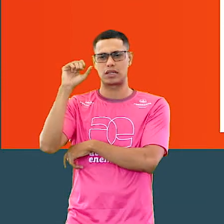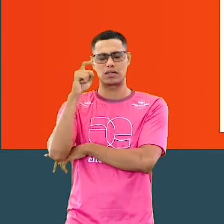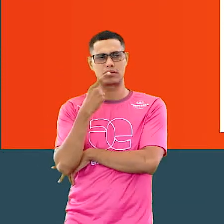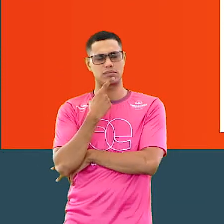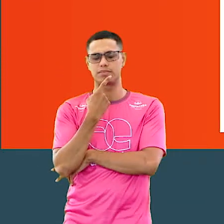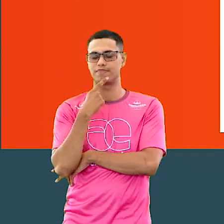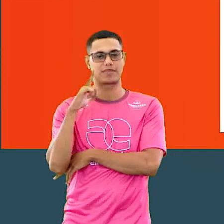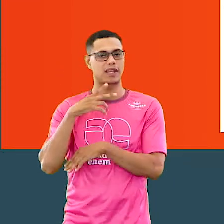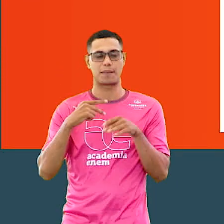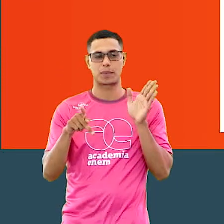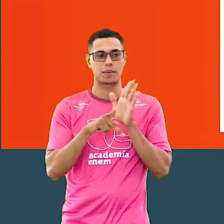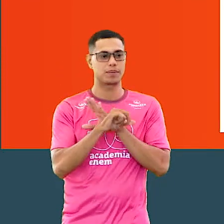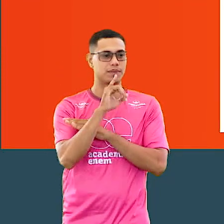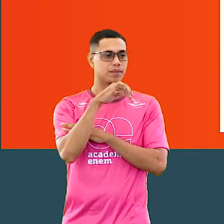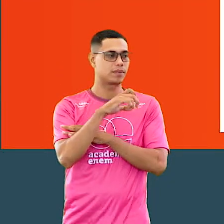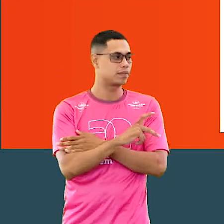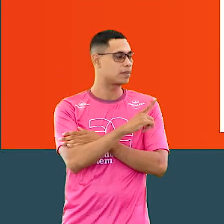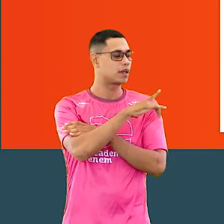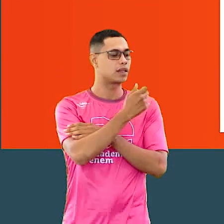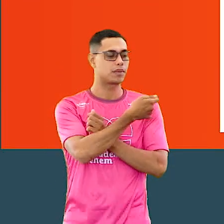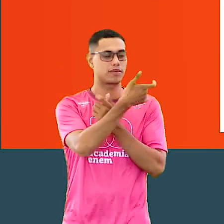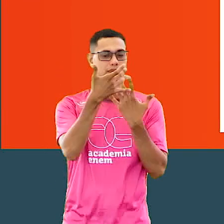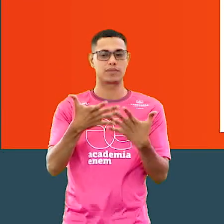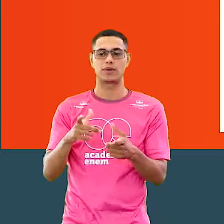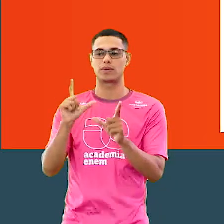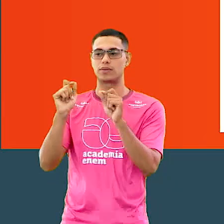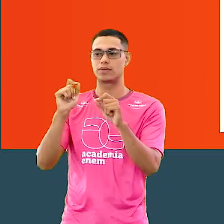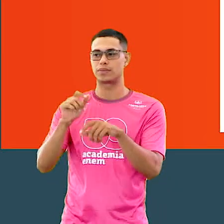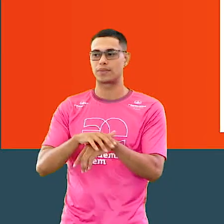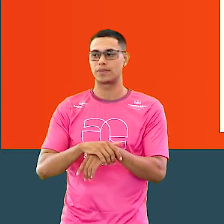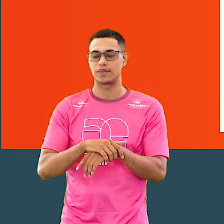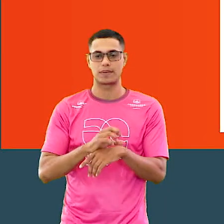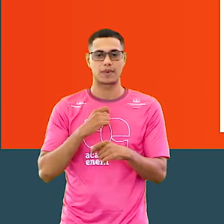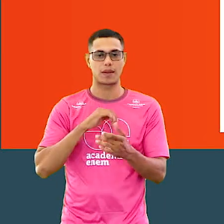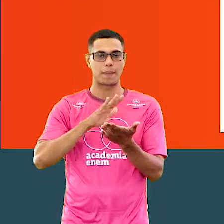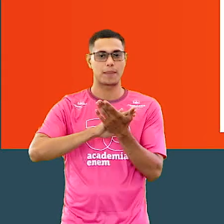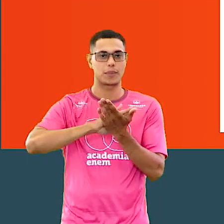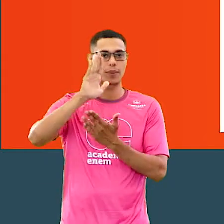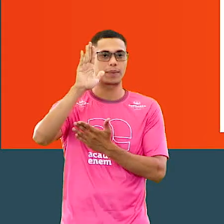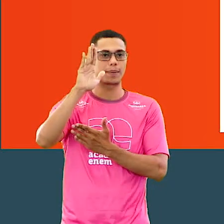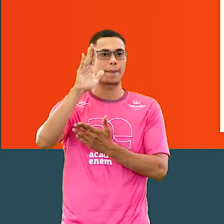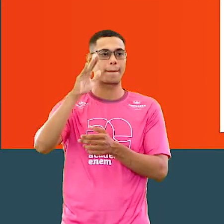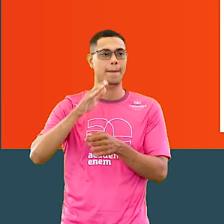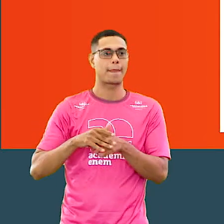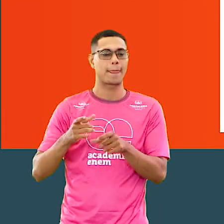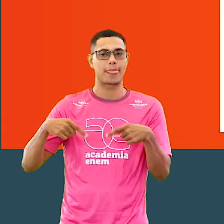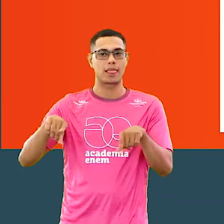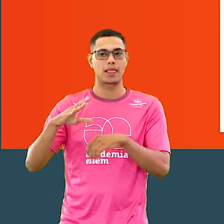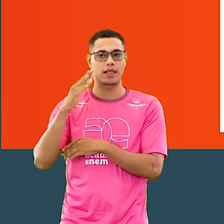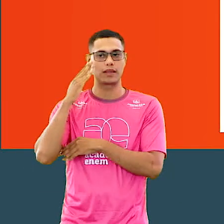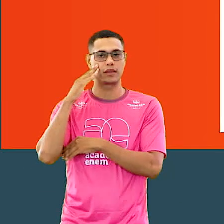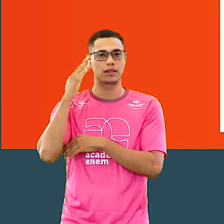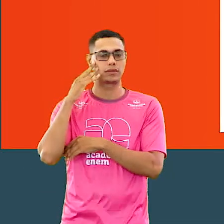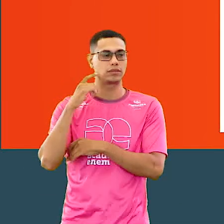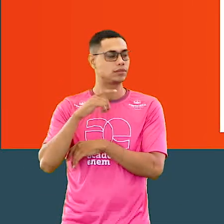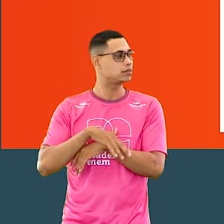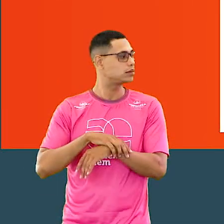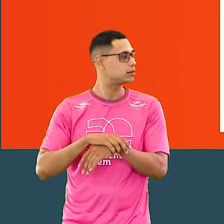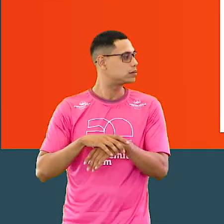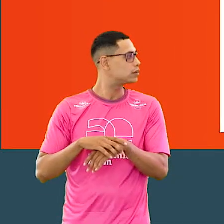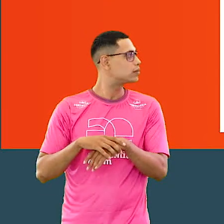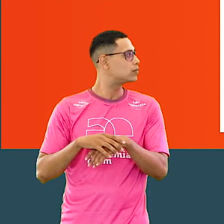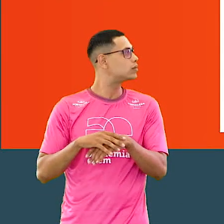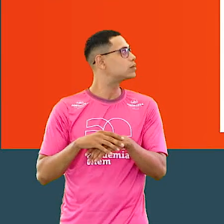é do INEP. O que é que eles estão dizendo? O que é que eles publicaram, tá? Você sabia que